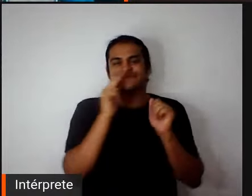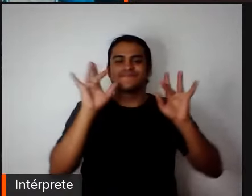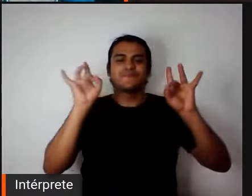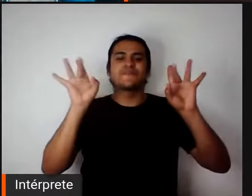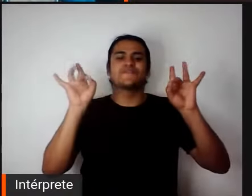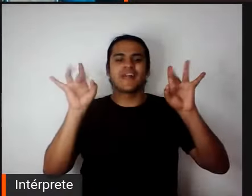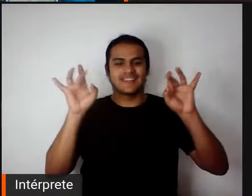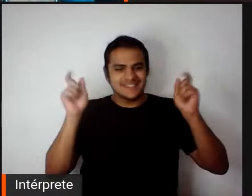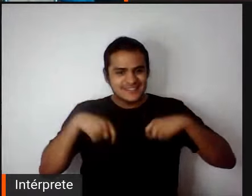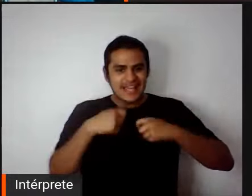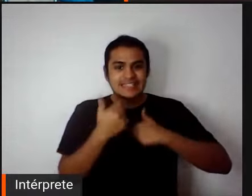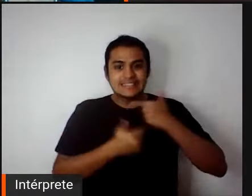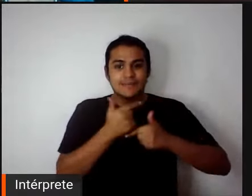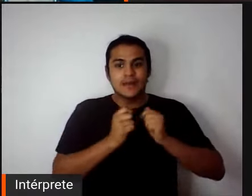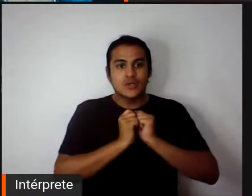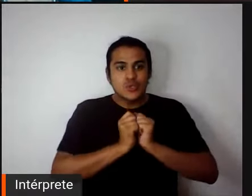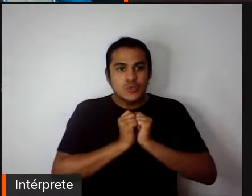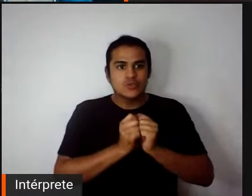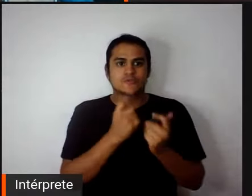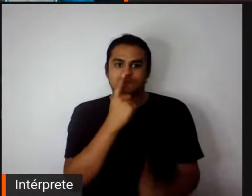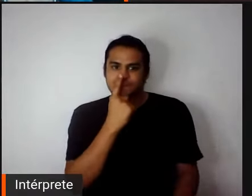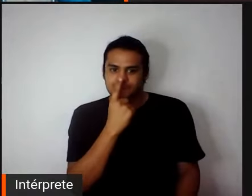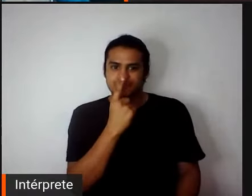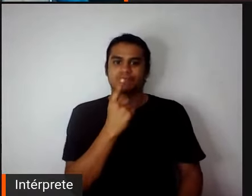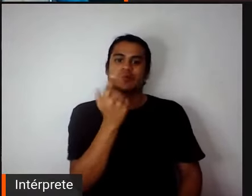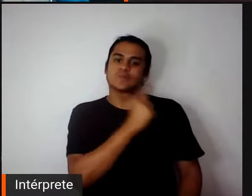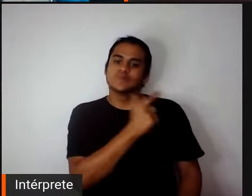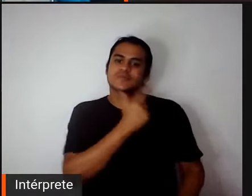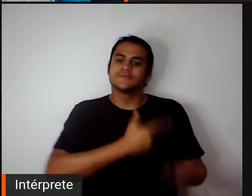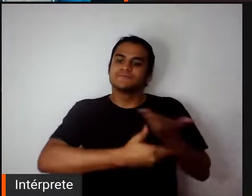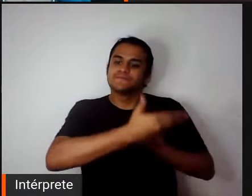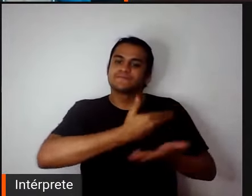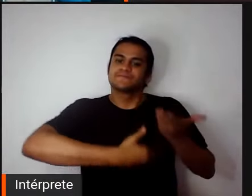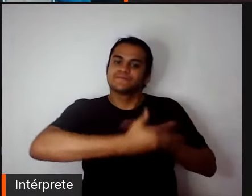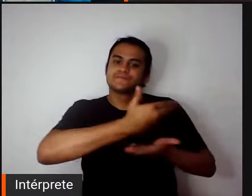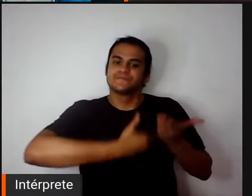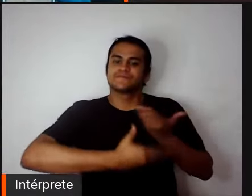trabalhar junto, próximo, e trocando, e com muito diálogo.